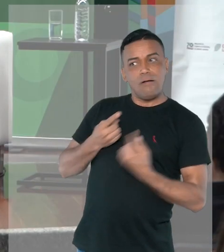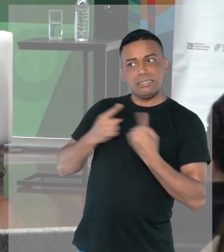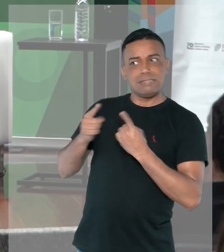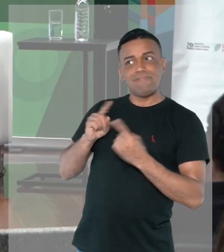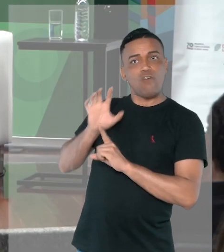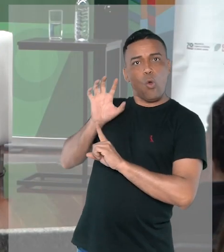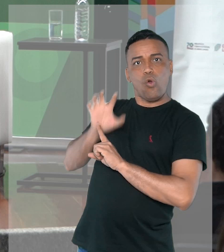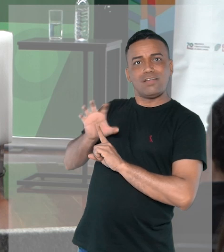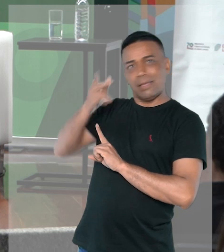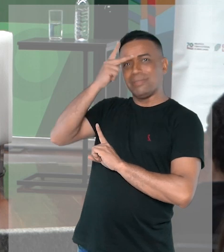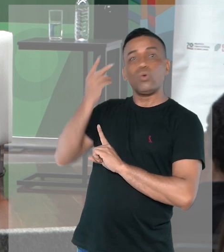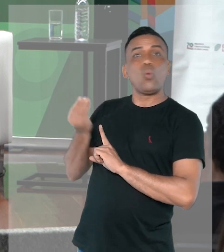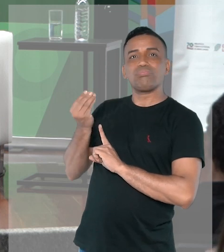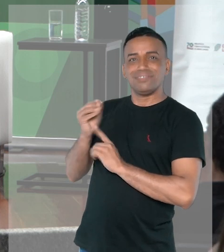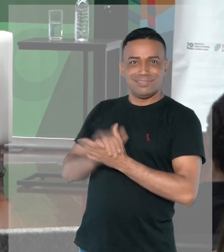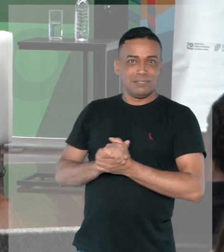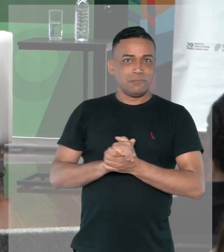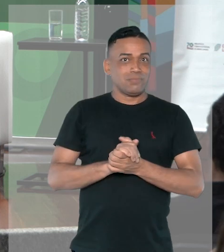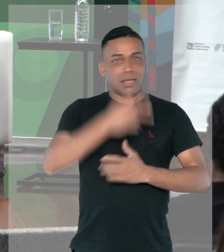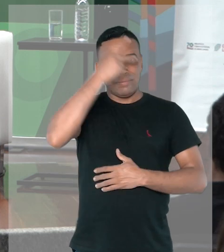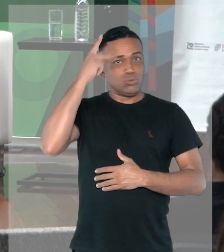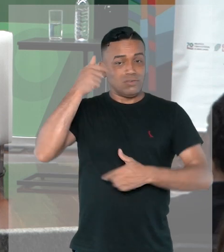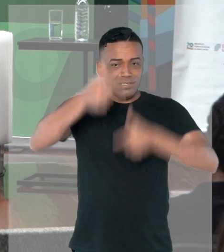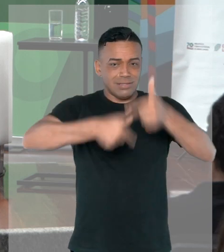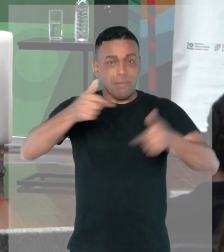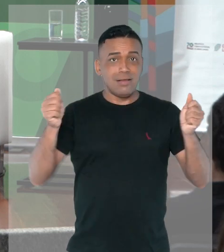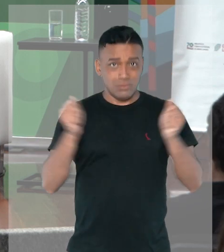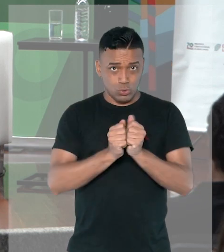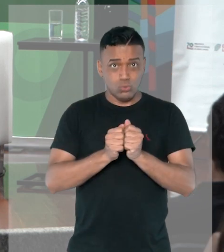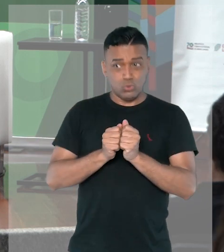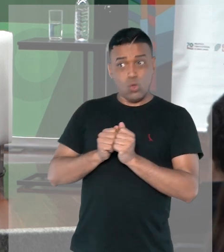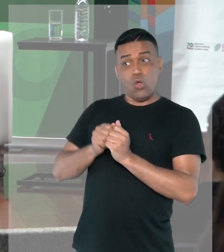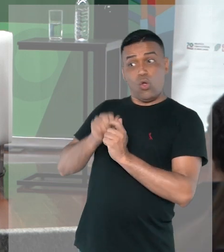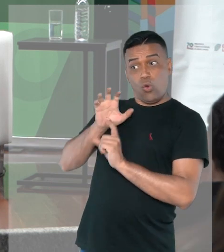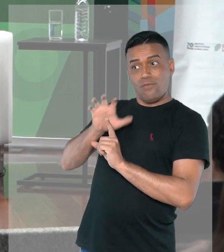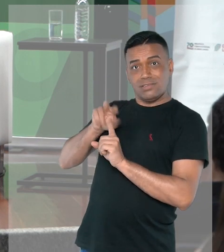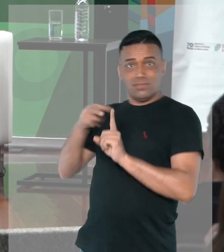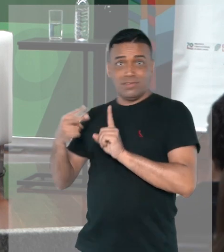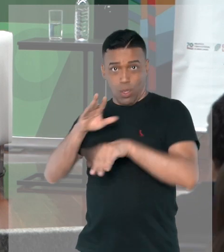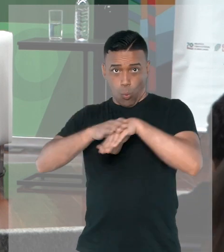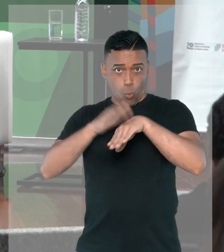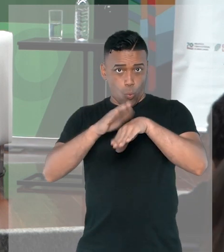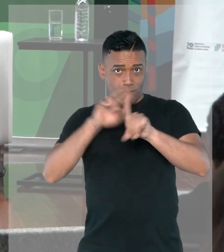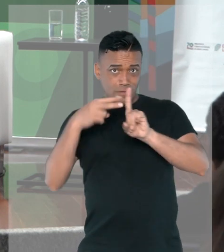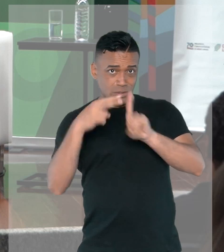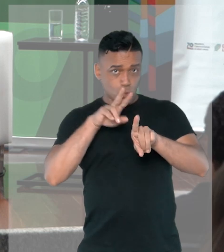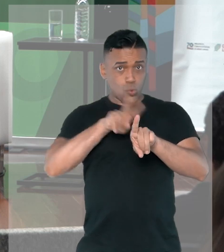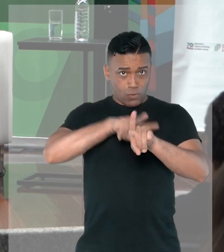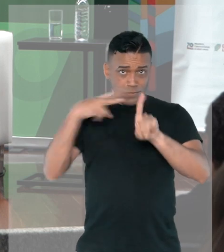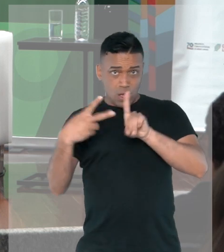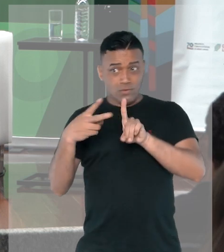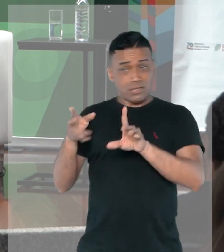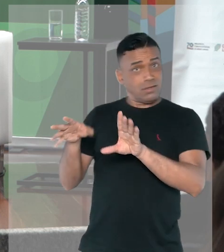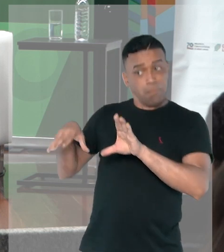que eu convenço essa pessoa. As pessoas com quem vocês trabalham estão convencidos do seu ponto de vista? Você é capaz de trazê-los